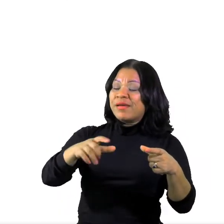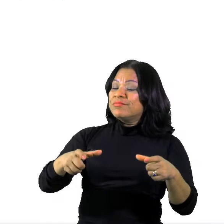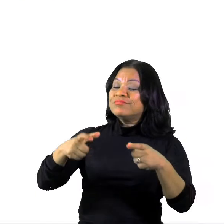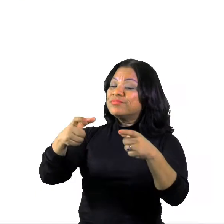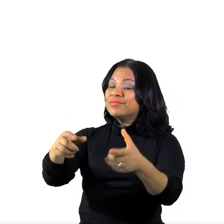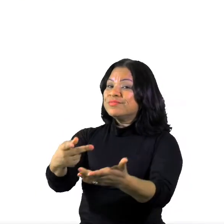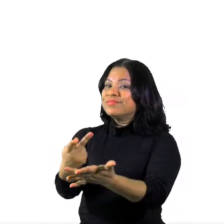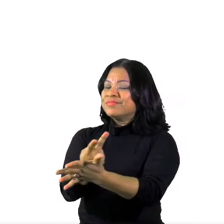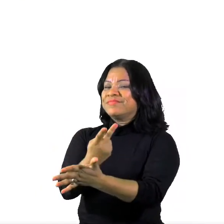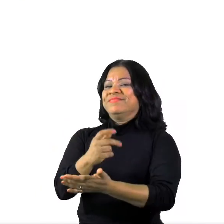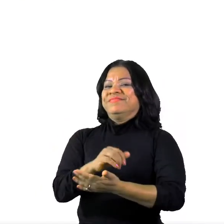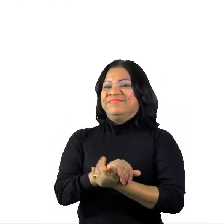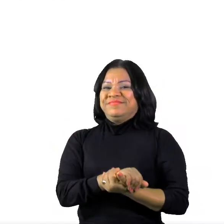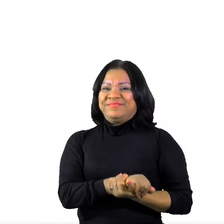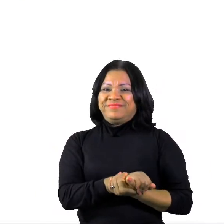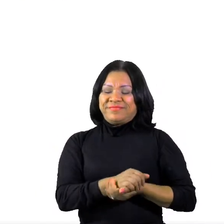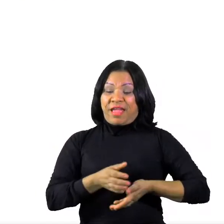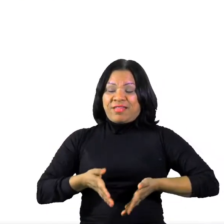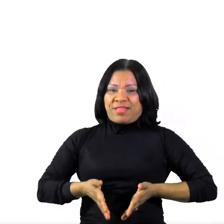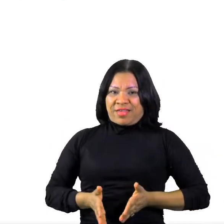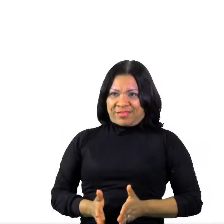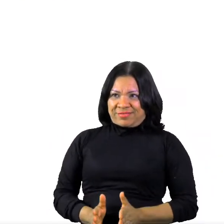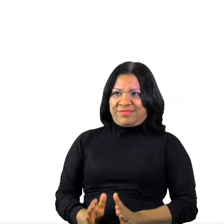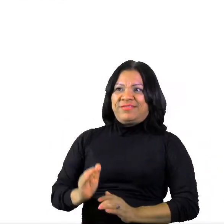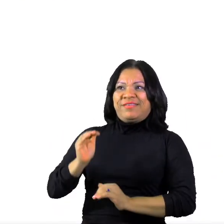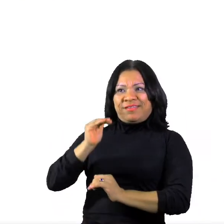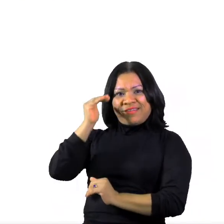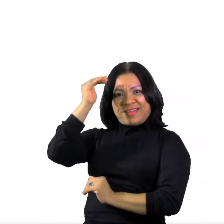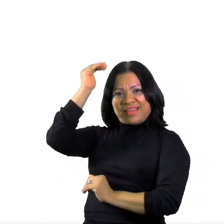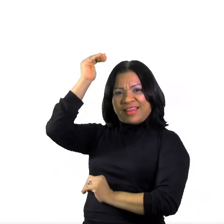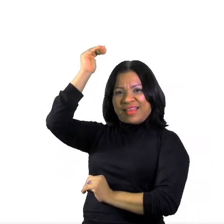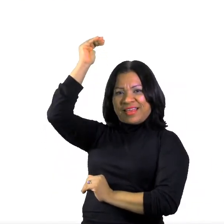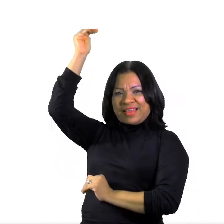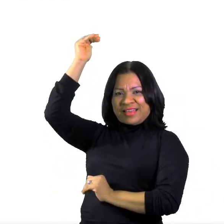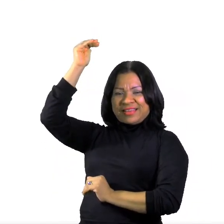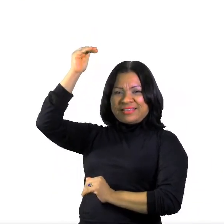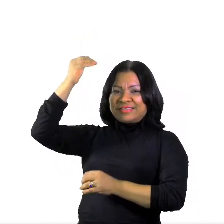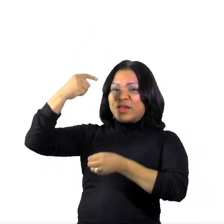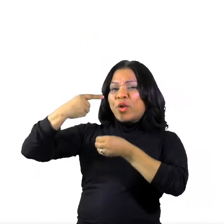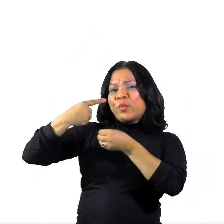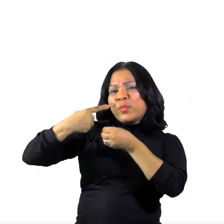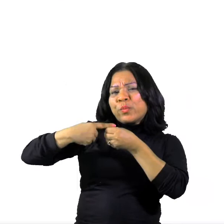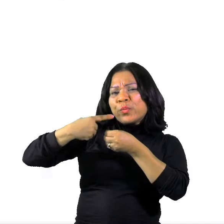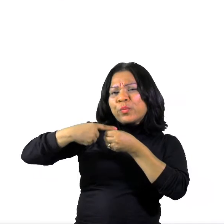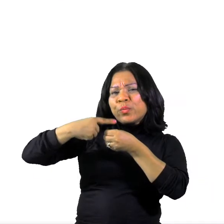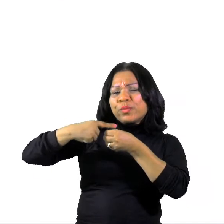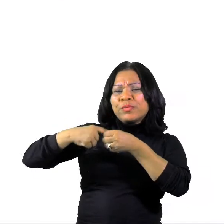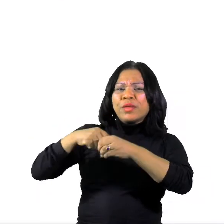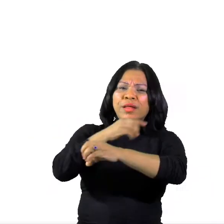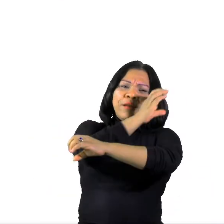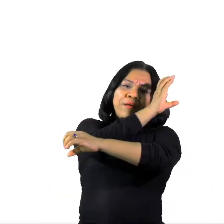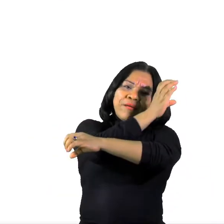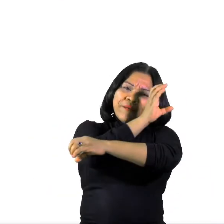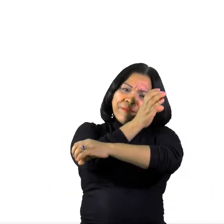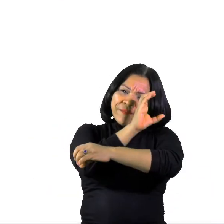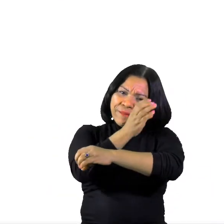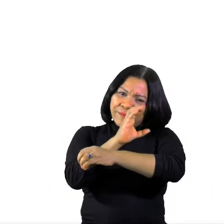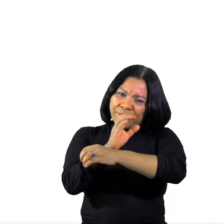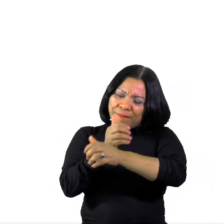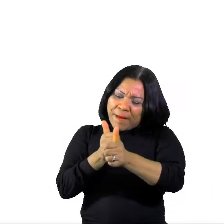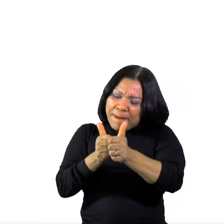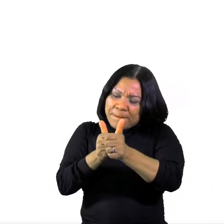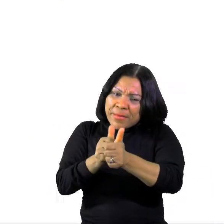ele começa. Nasci e cresci no interior, no cerrado, nas margens do